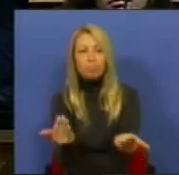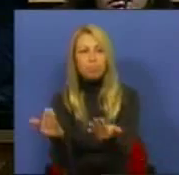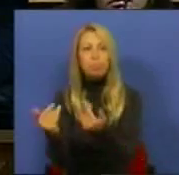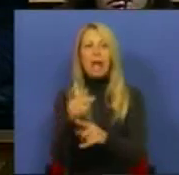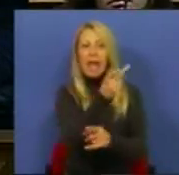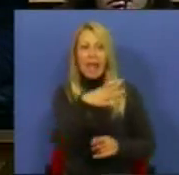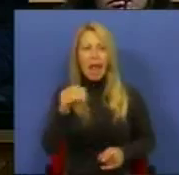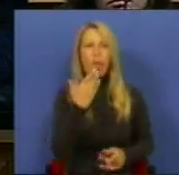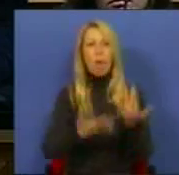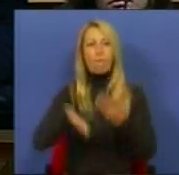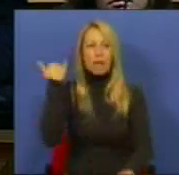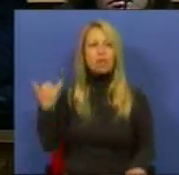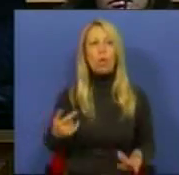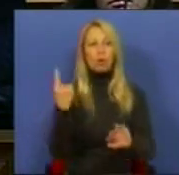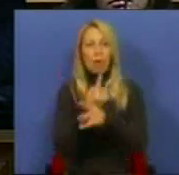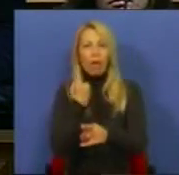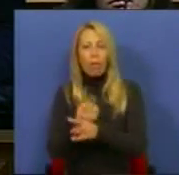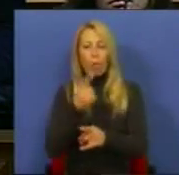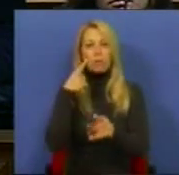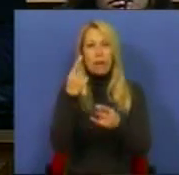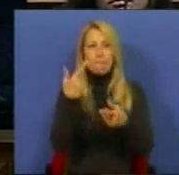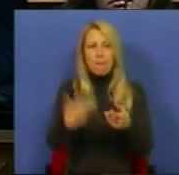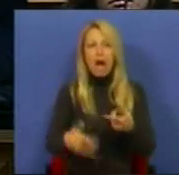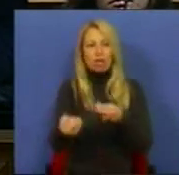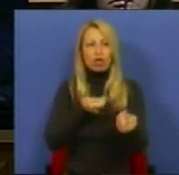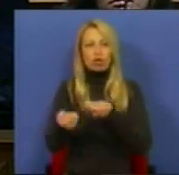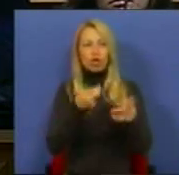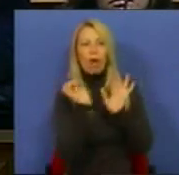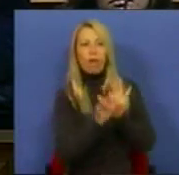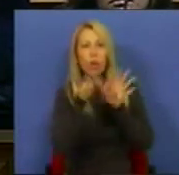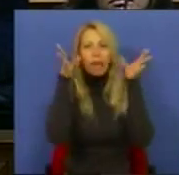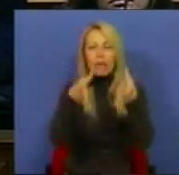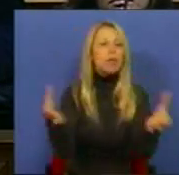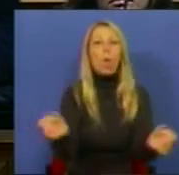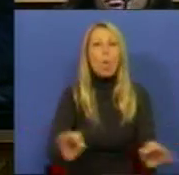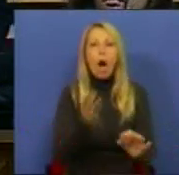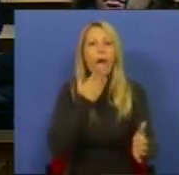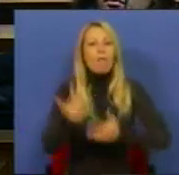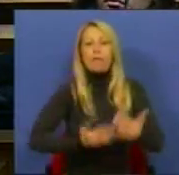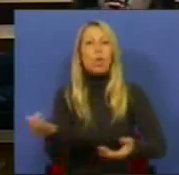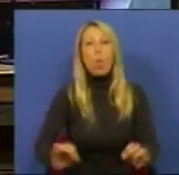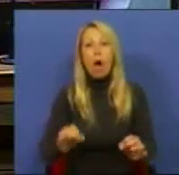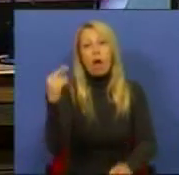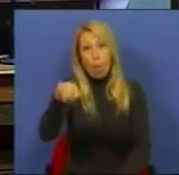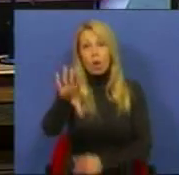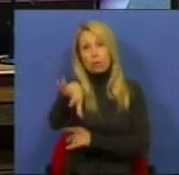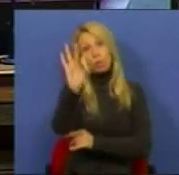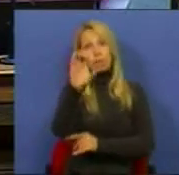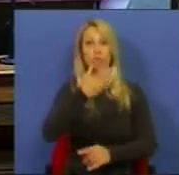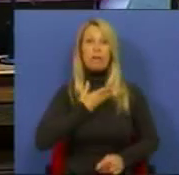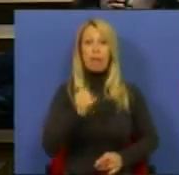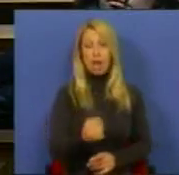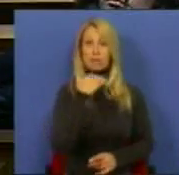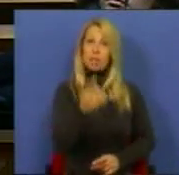incompetências, má gestão de fundos, desatenção e ineficiência, bem, a única solução que o CDS encontra